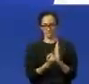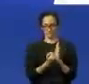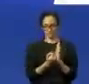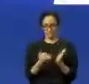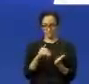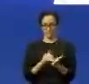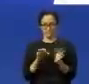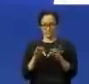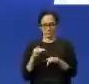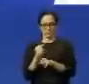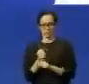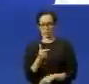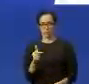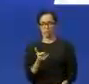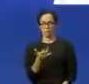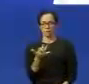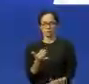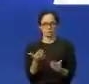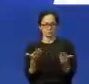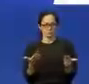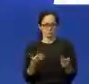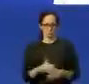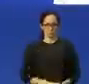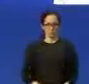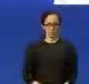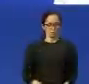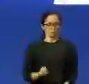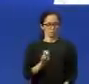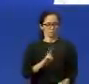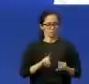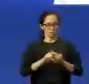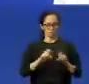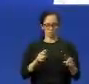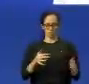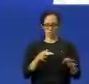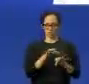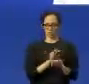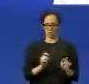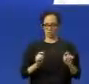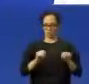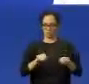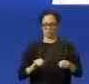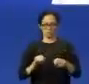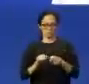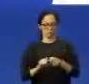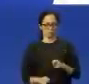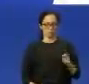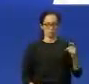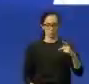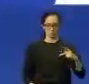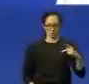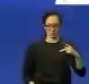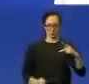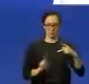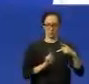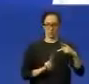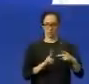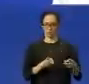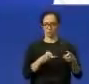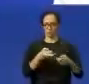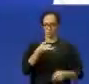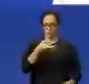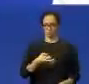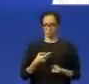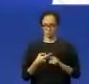limite definido pela pessoa é de quanto, então? Então, você vai fazer aí o uso da formulinha, né? Com o P, vai dar uma arrumada na fórmula aí, que você